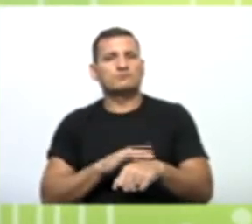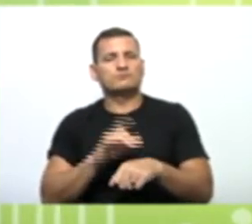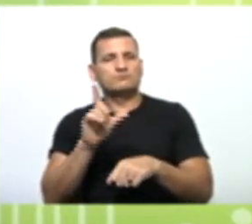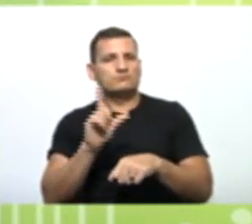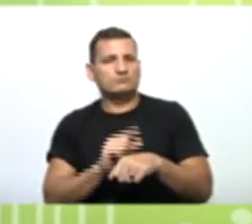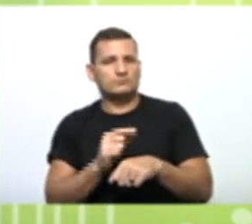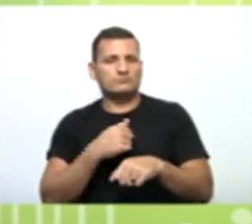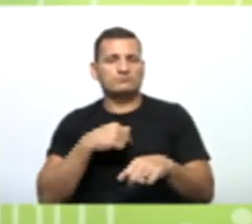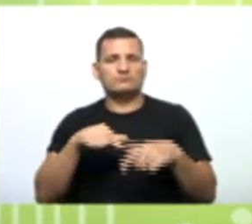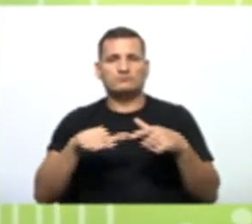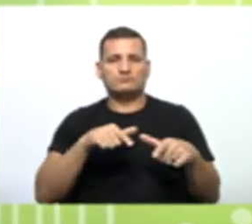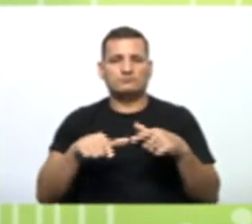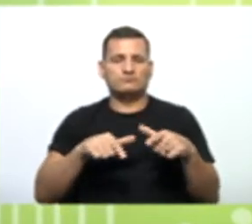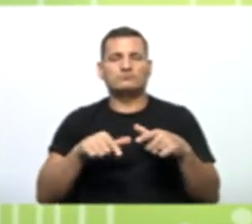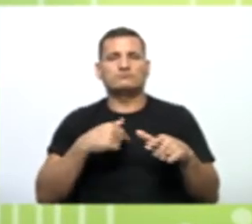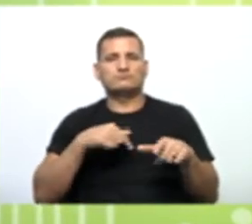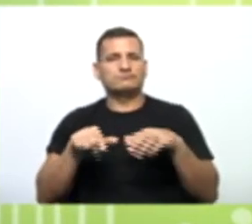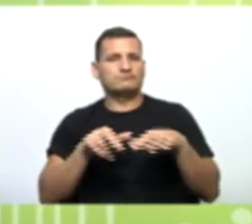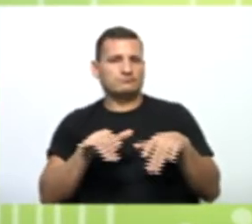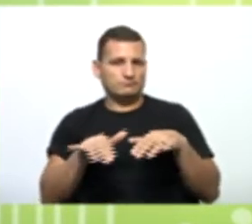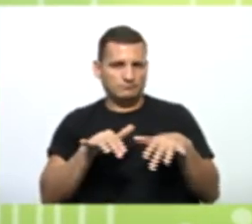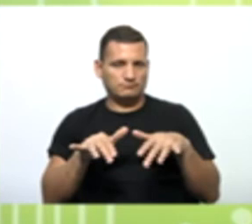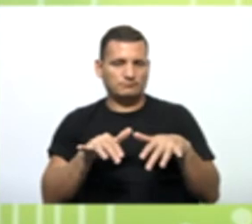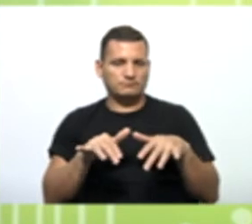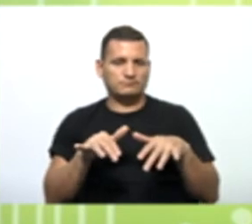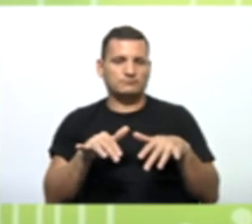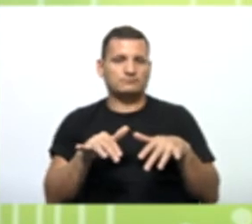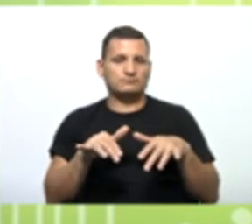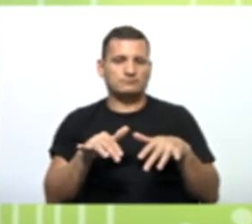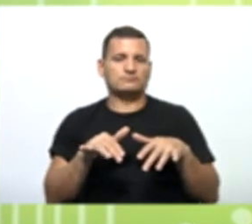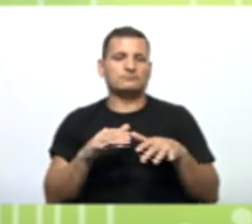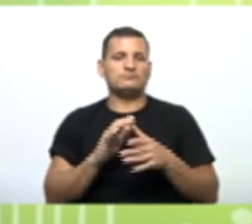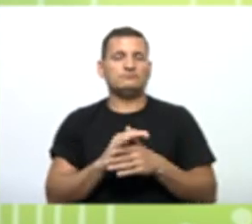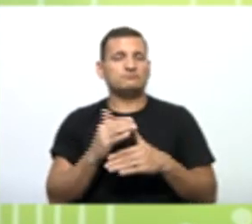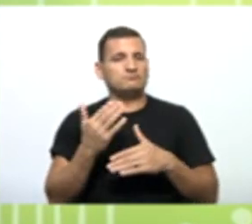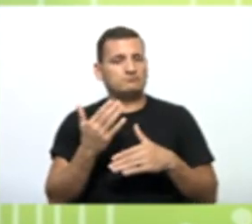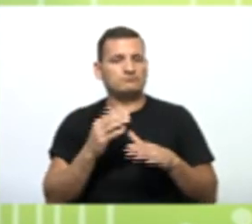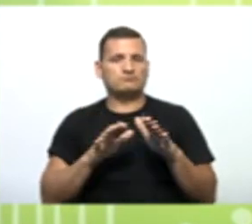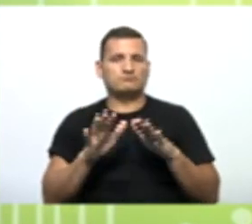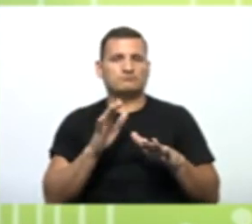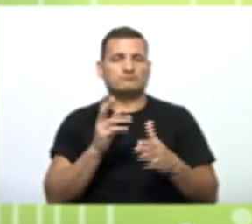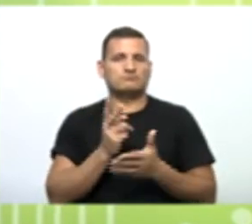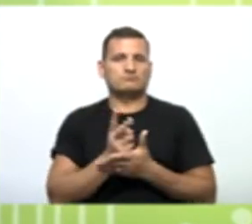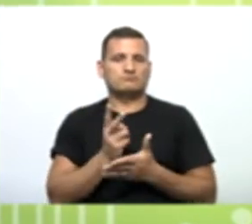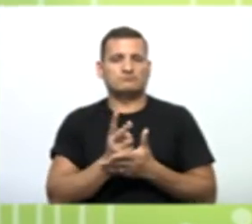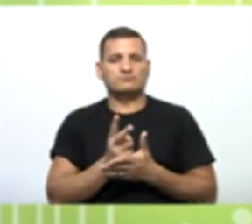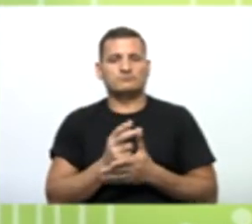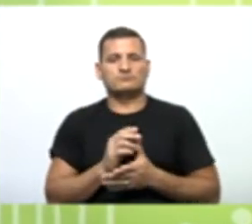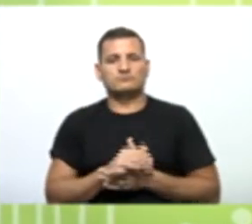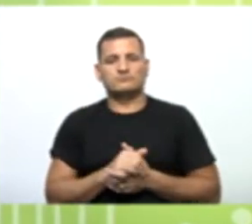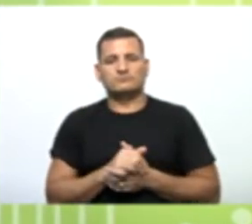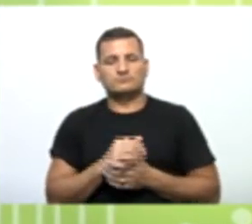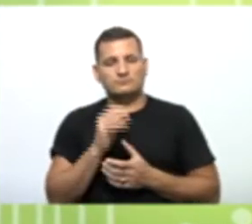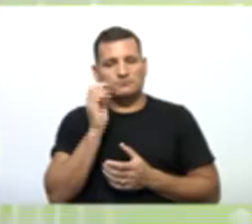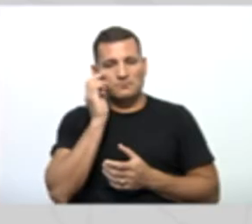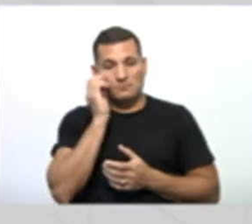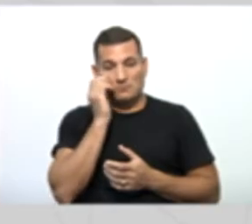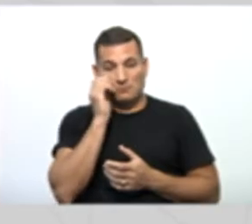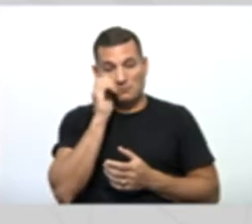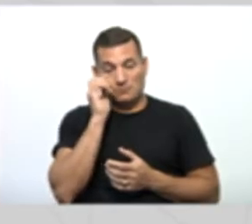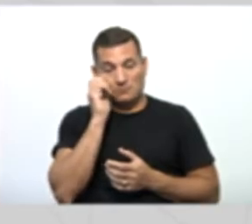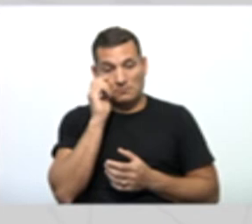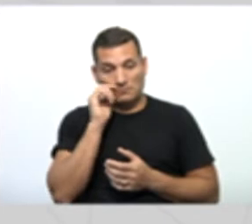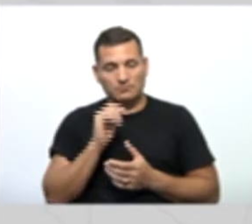do meu desenvolvimento, da minha programação? Esse é o cuidado que a gente tem que ter também, certo? Então aqui, ó,